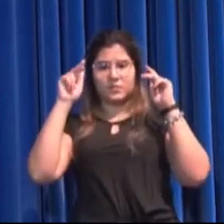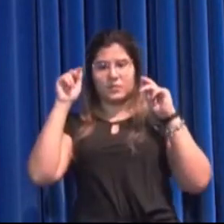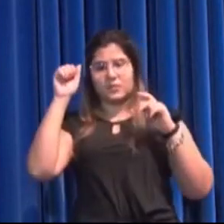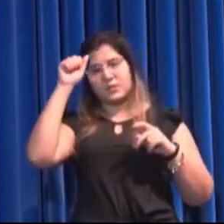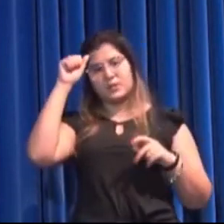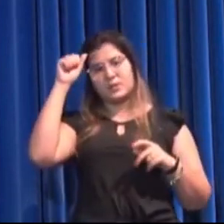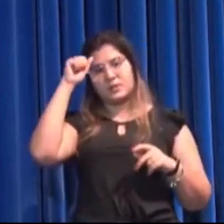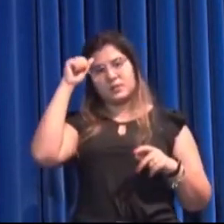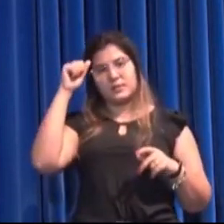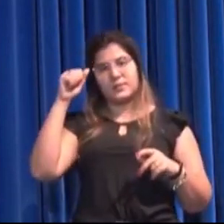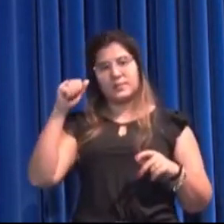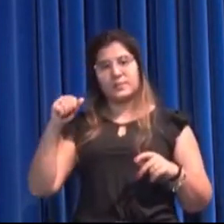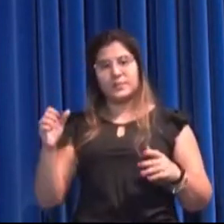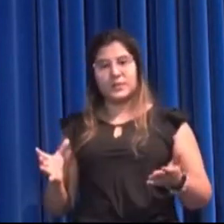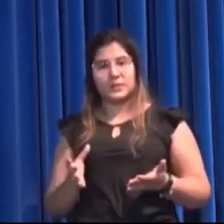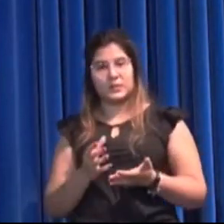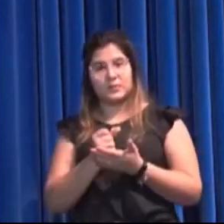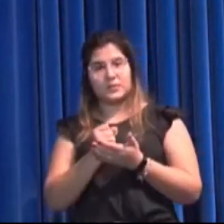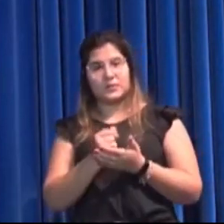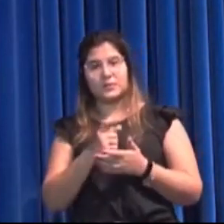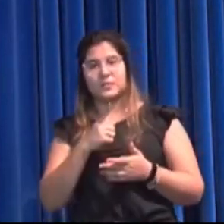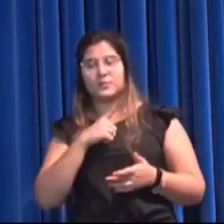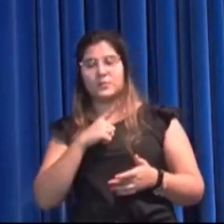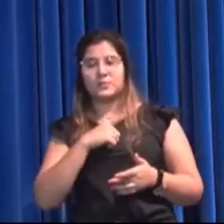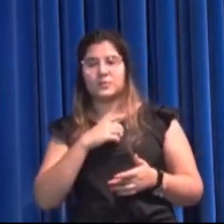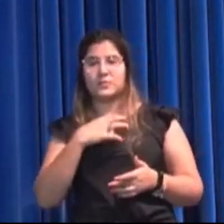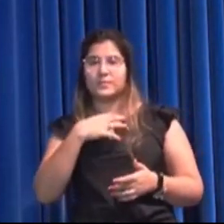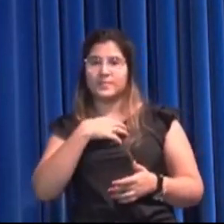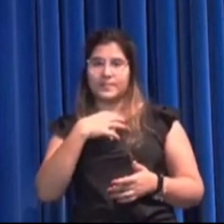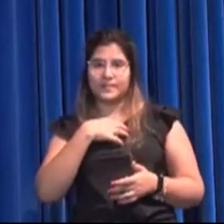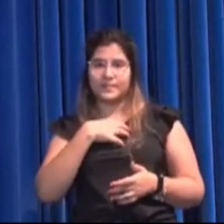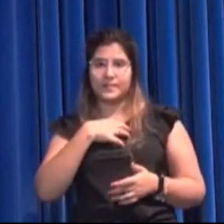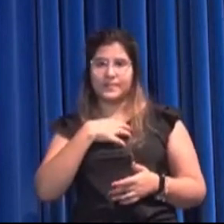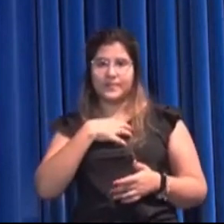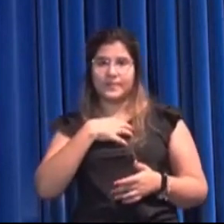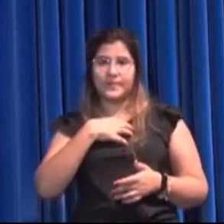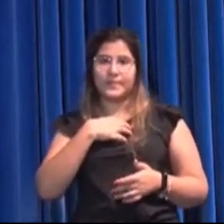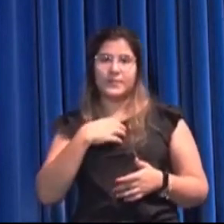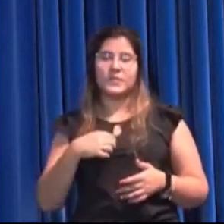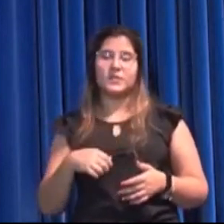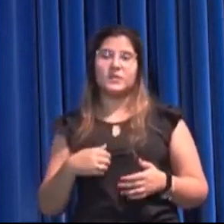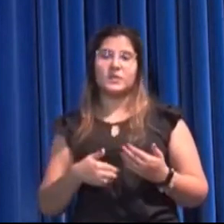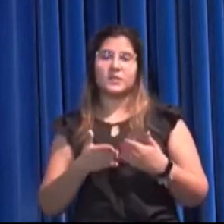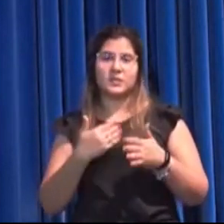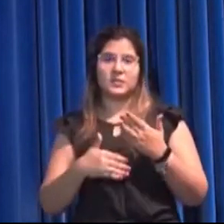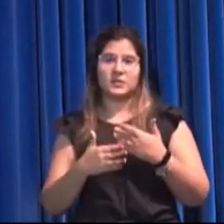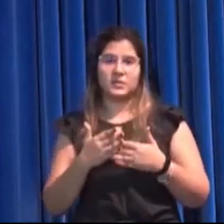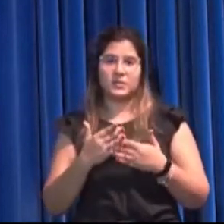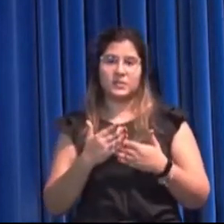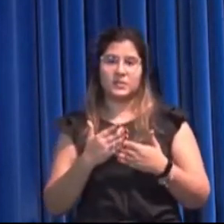salvação só tinha uma forma, só tem uma forma, que é pela